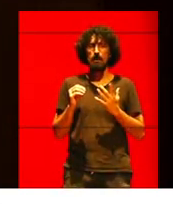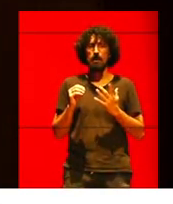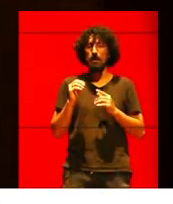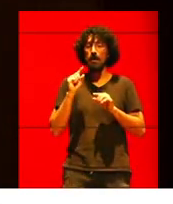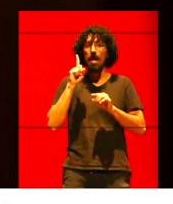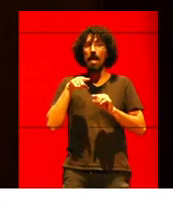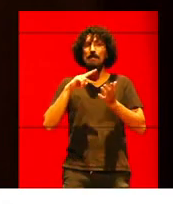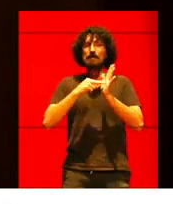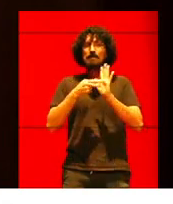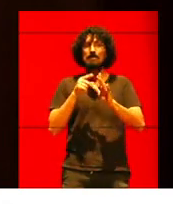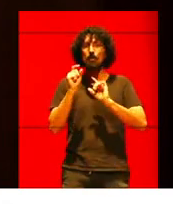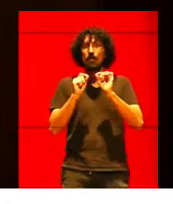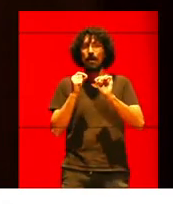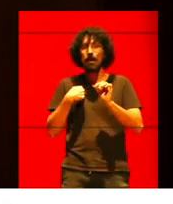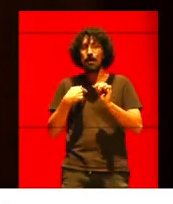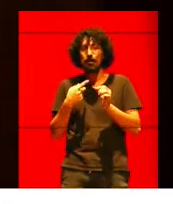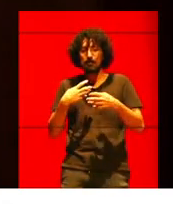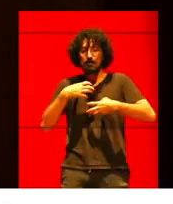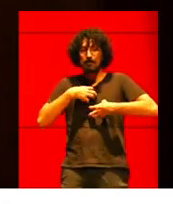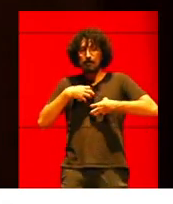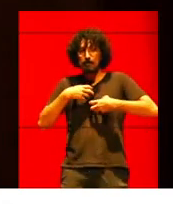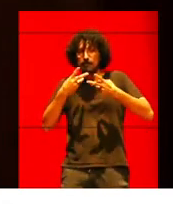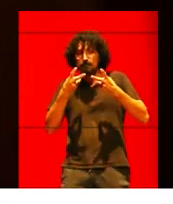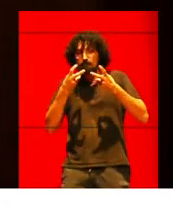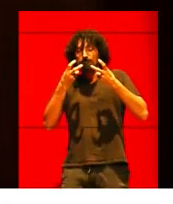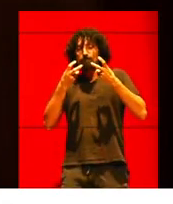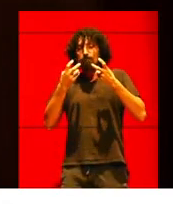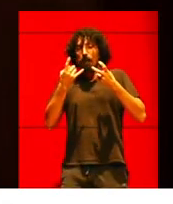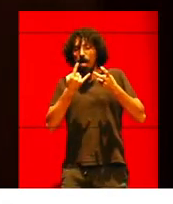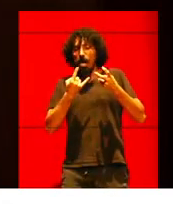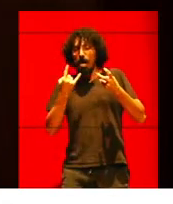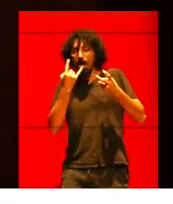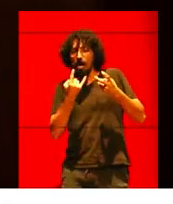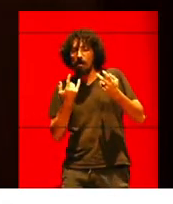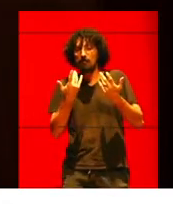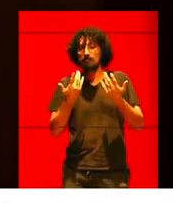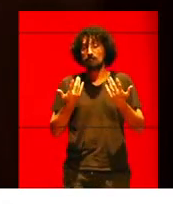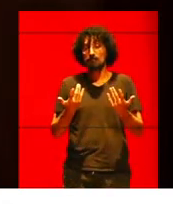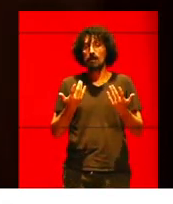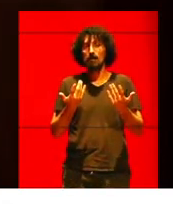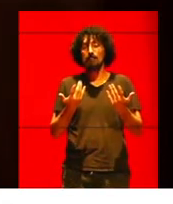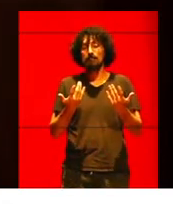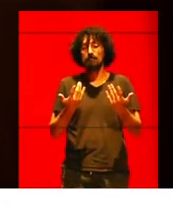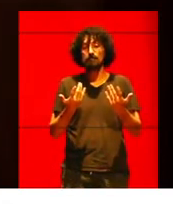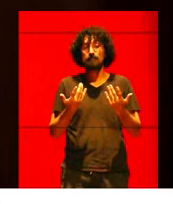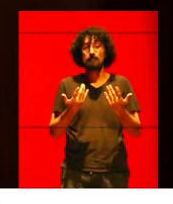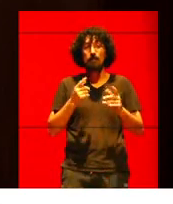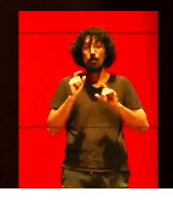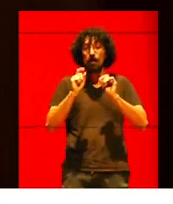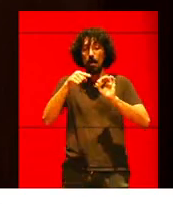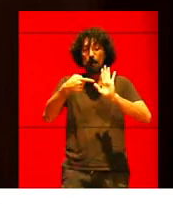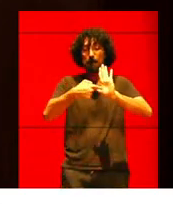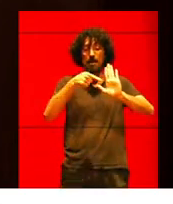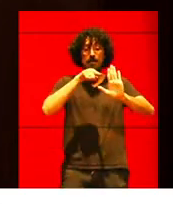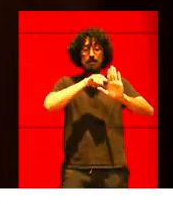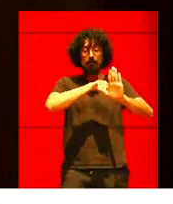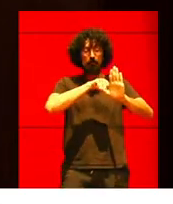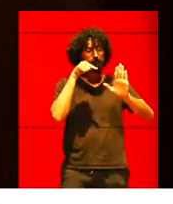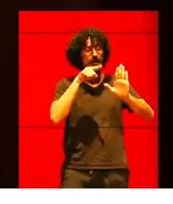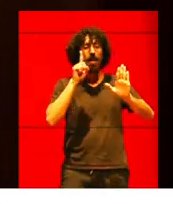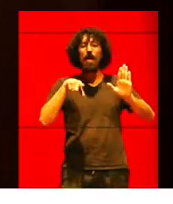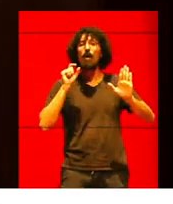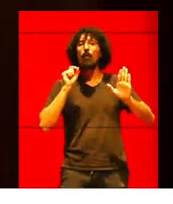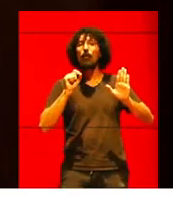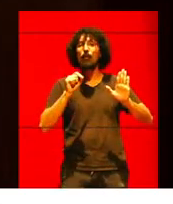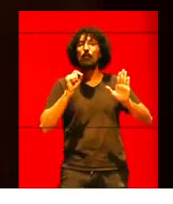mais bacanas. Tá vendo? Né? Os lábios como labirintos são uma metáfora. Metáfora é o quê,